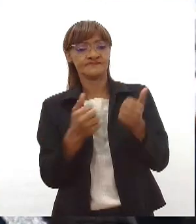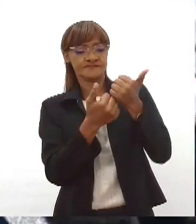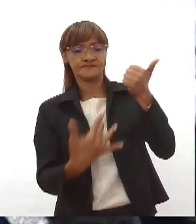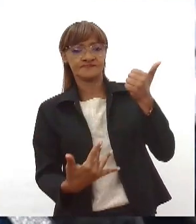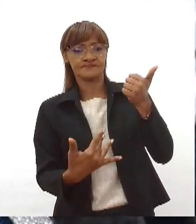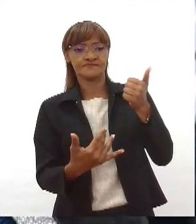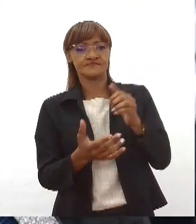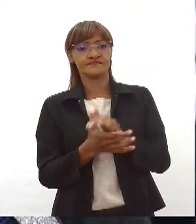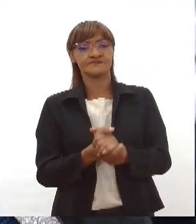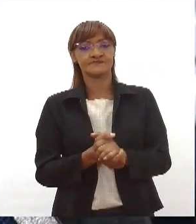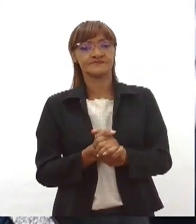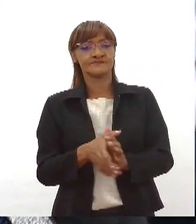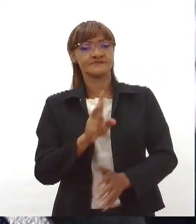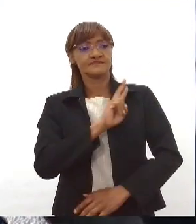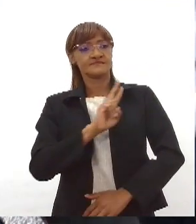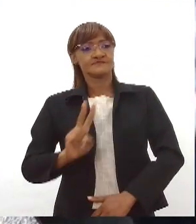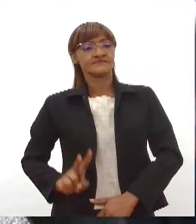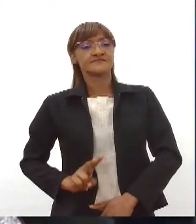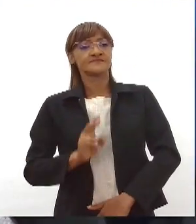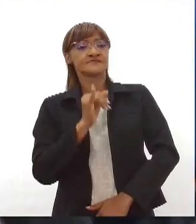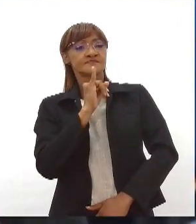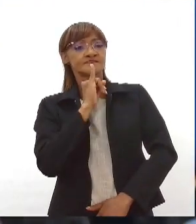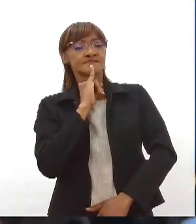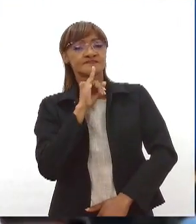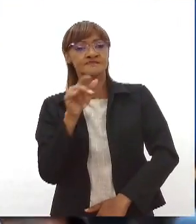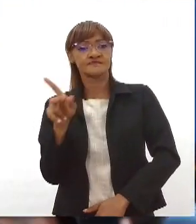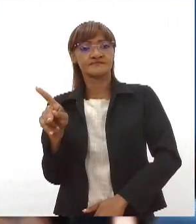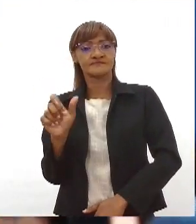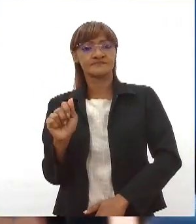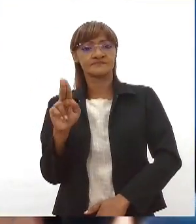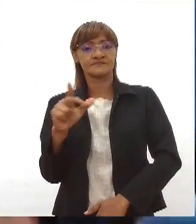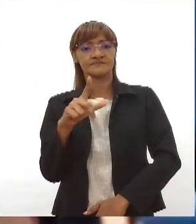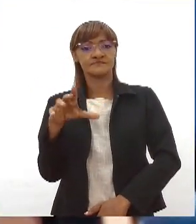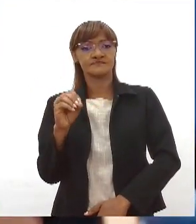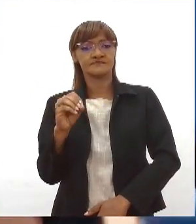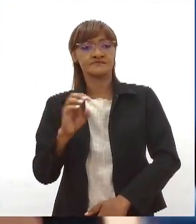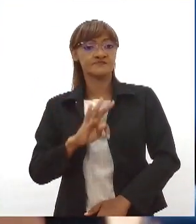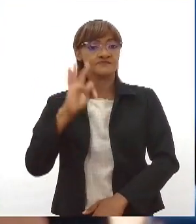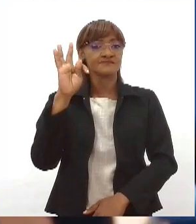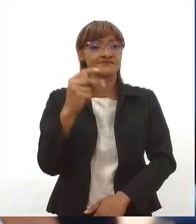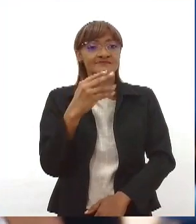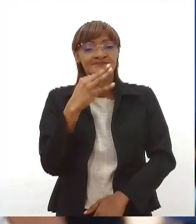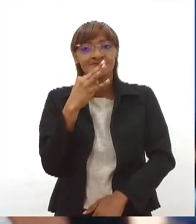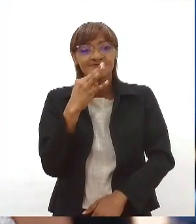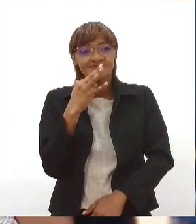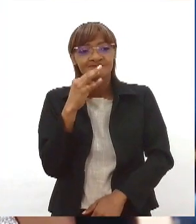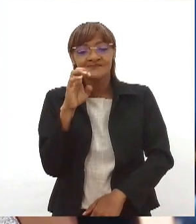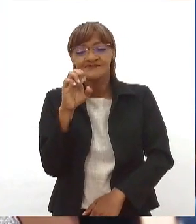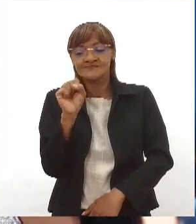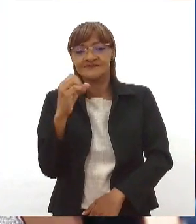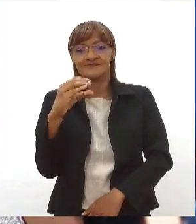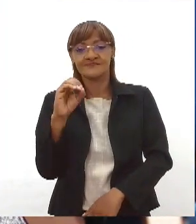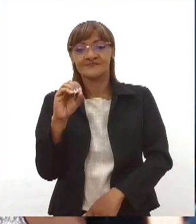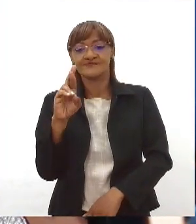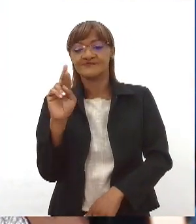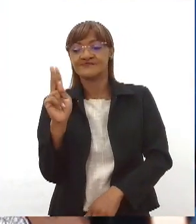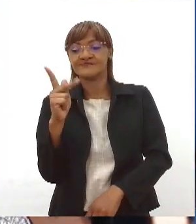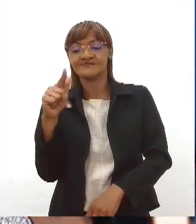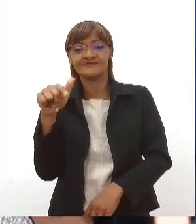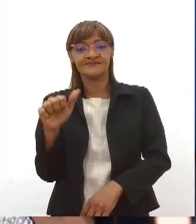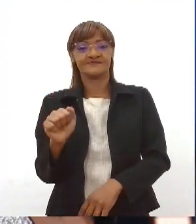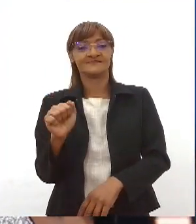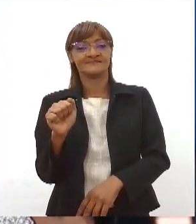vereador por Itabaiana Paulo Messias mais conhecido como escovinha falou do orgulho em ser liderado por um político